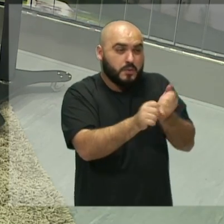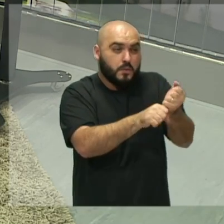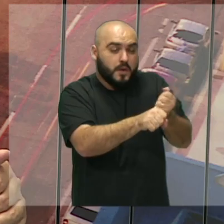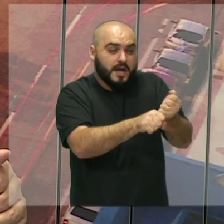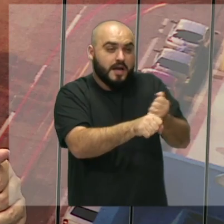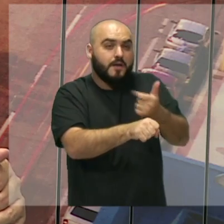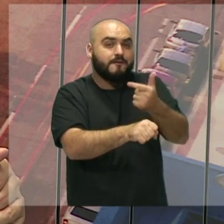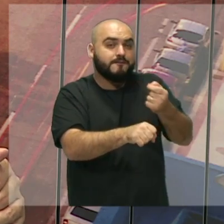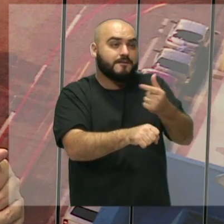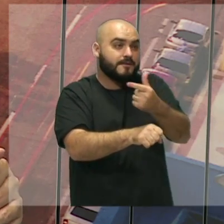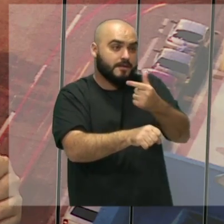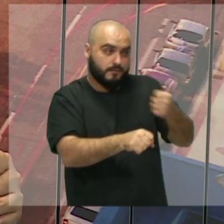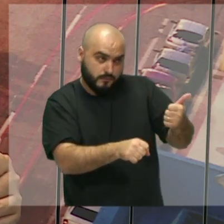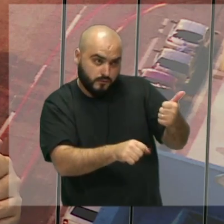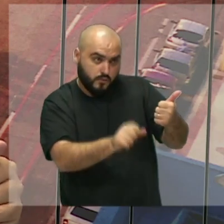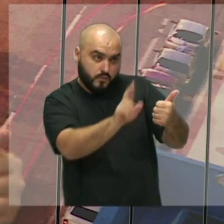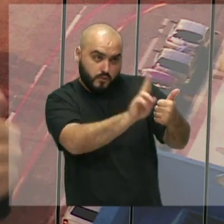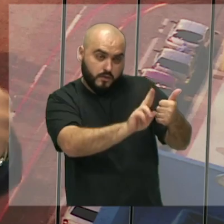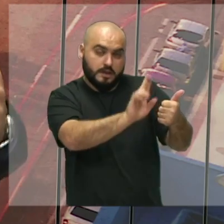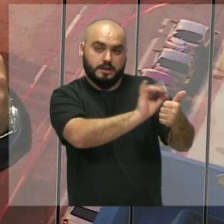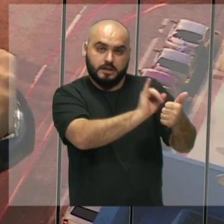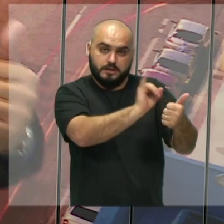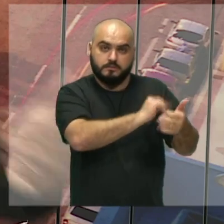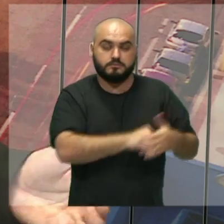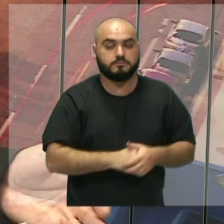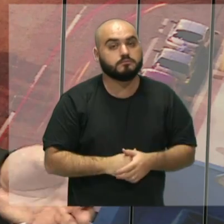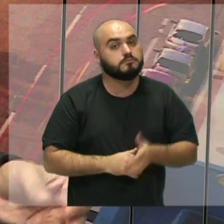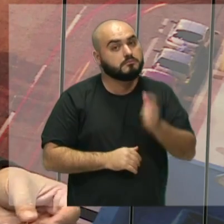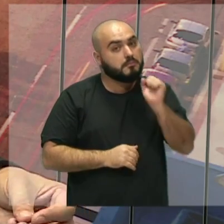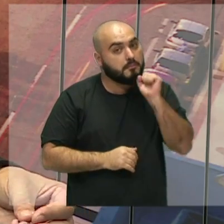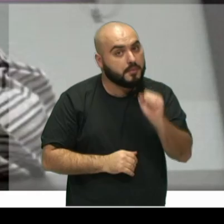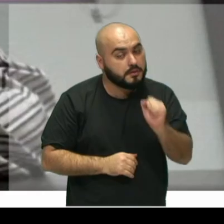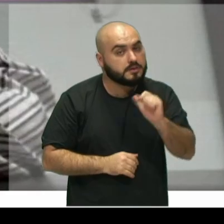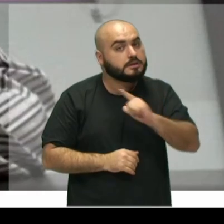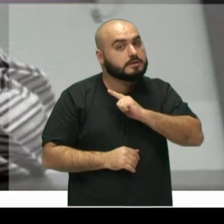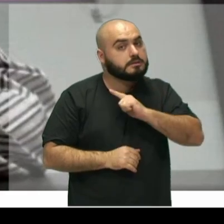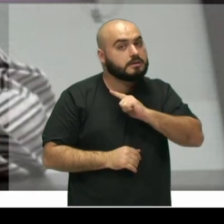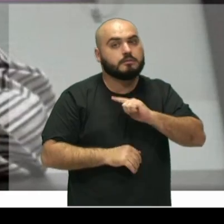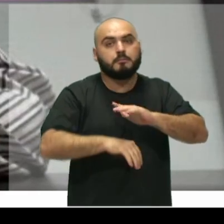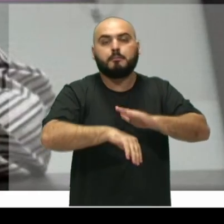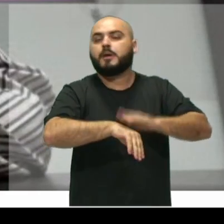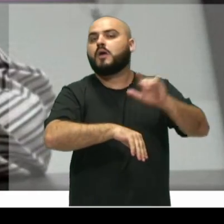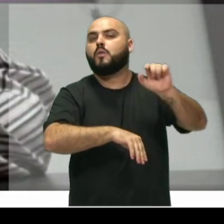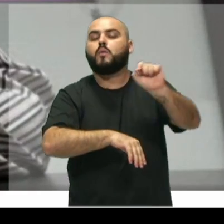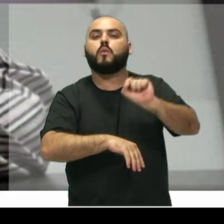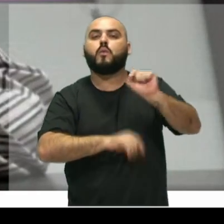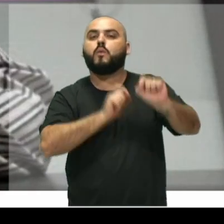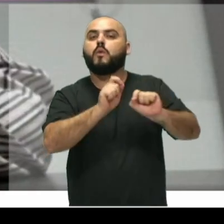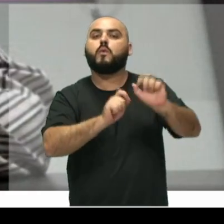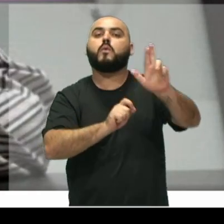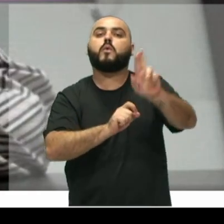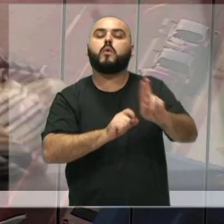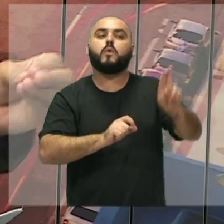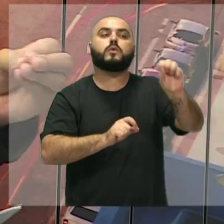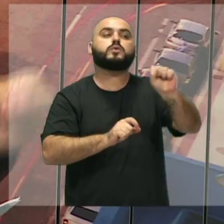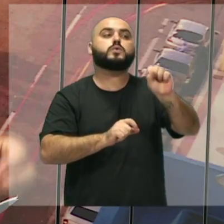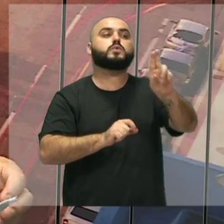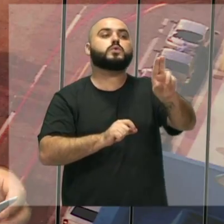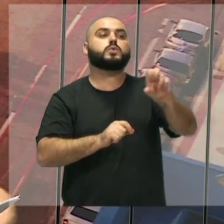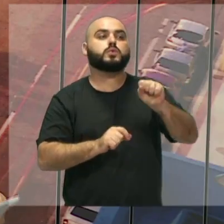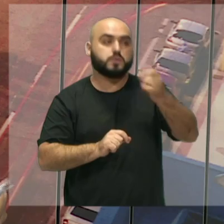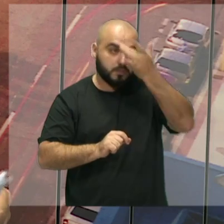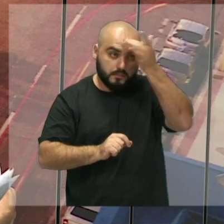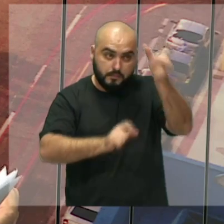2021 e talvez traga certa revolução na forma de utilização do SUS por parte dos